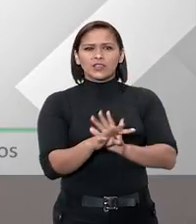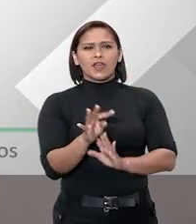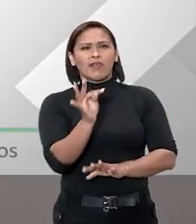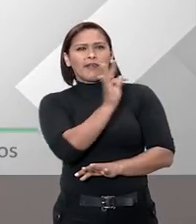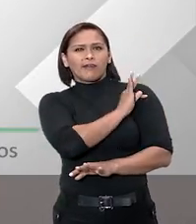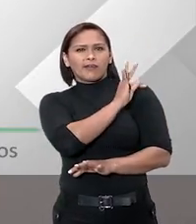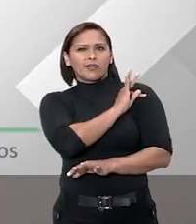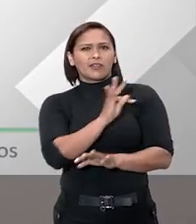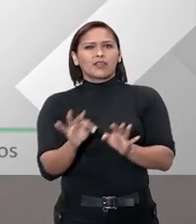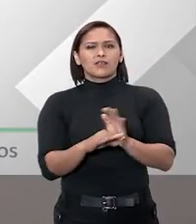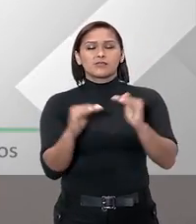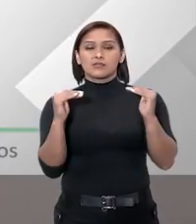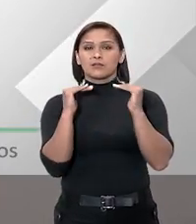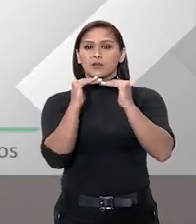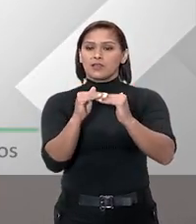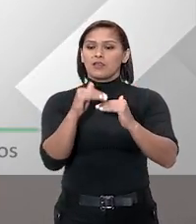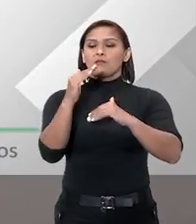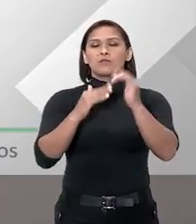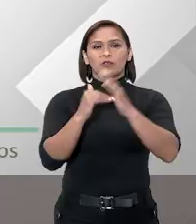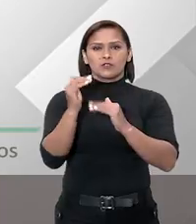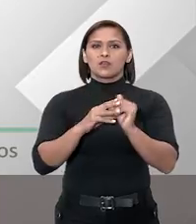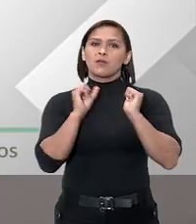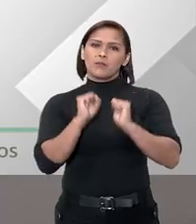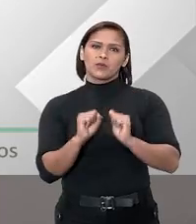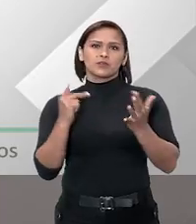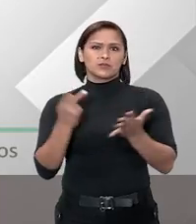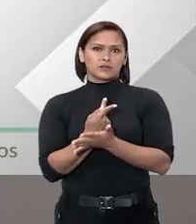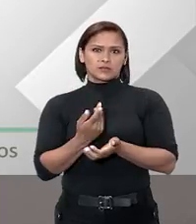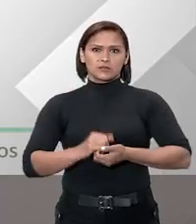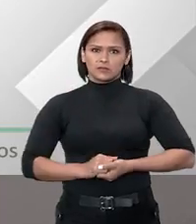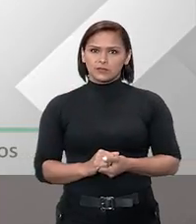técnicas padrão, né, para que os profissionais lidem com isso?